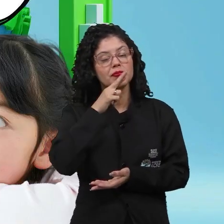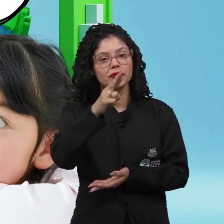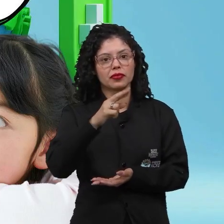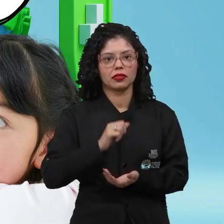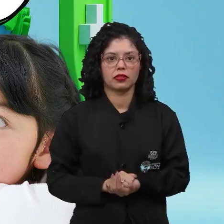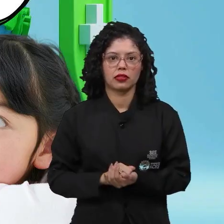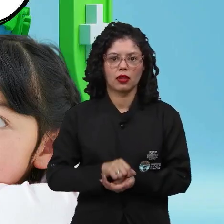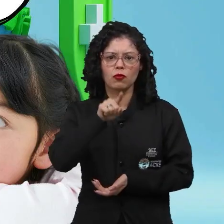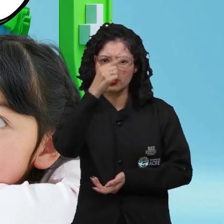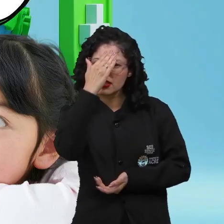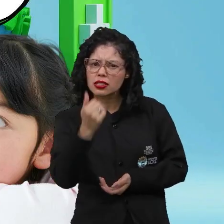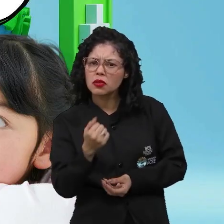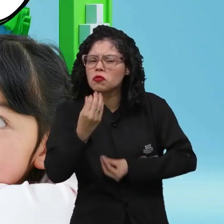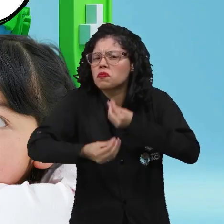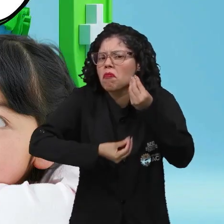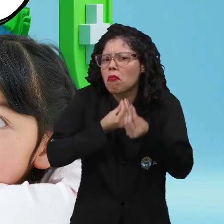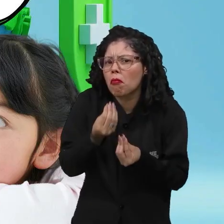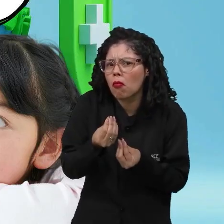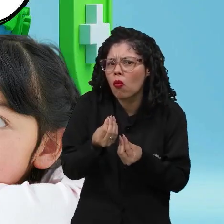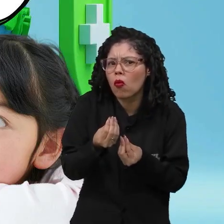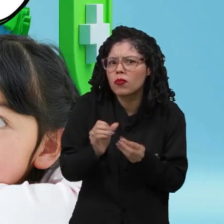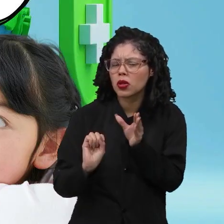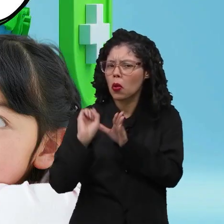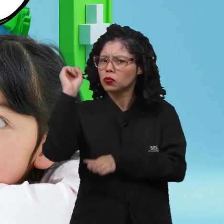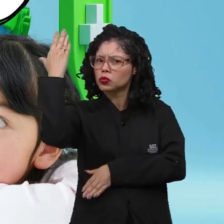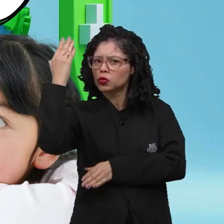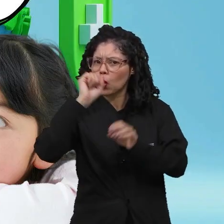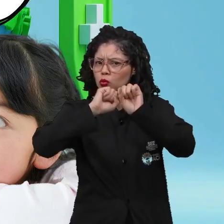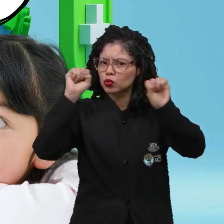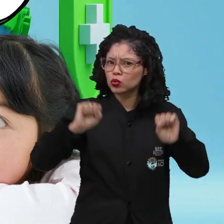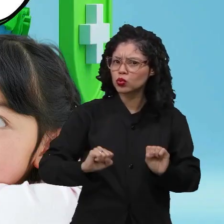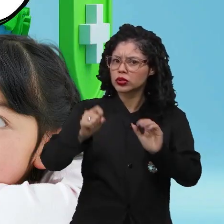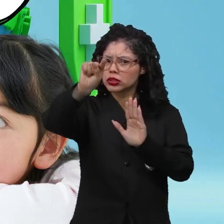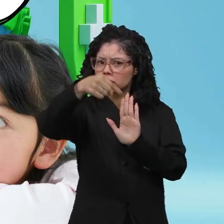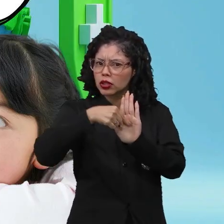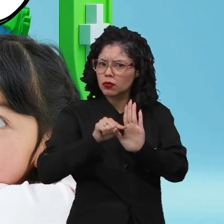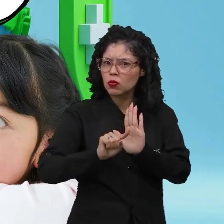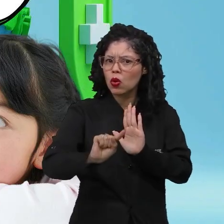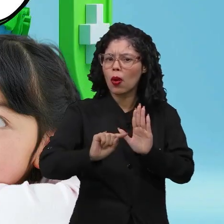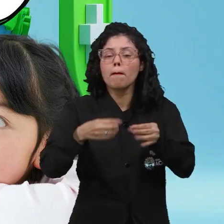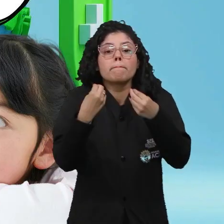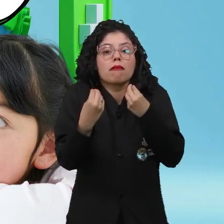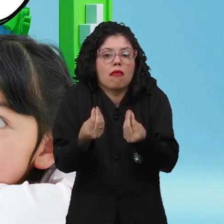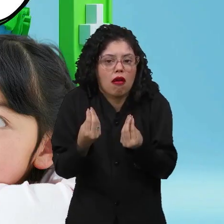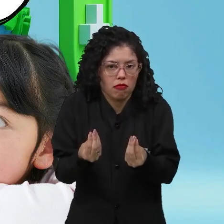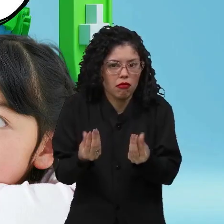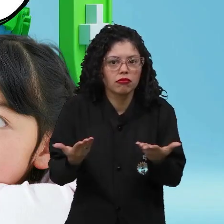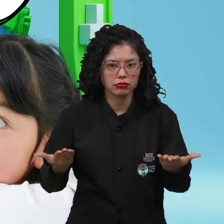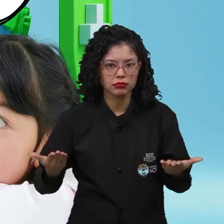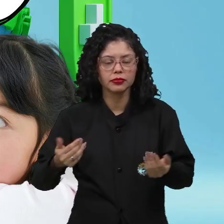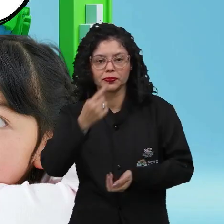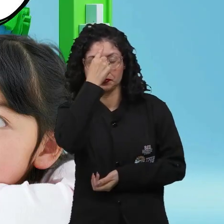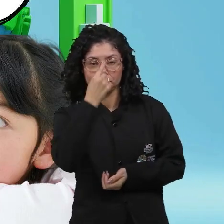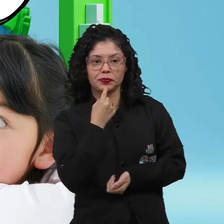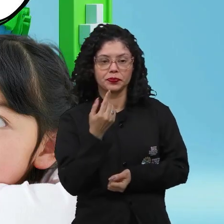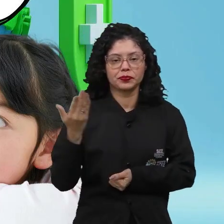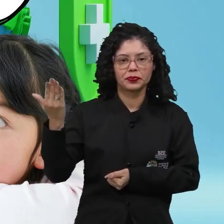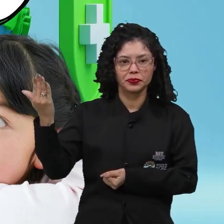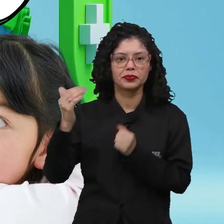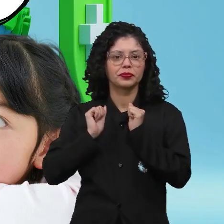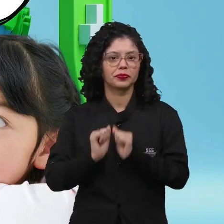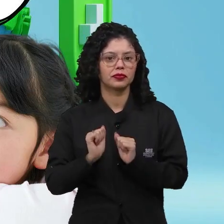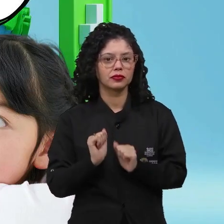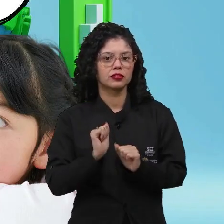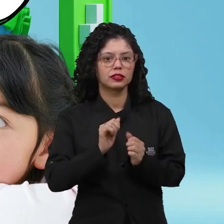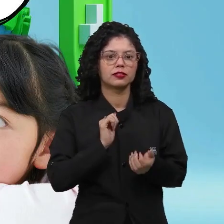Responda. Você sabe como funciona ali o nosso sistema imunológico? Para que ele serve, gente? Então aí nessa imagem vocês podem ver uma